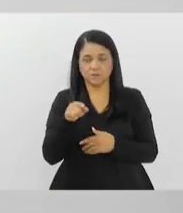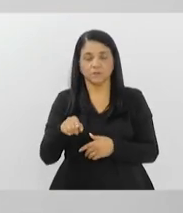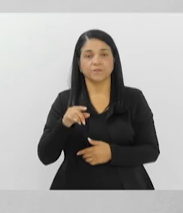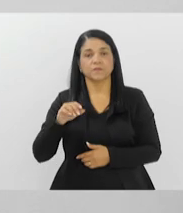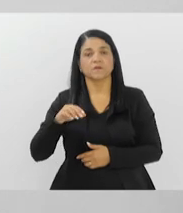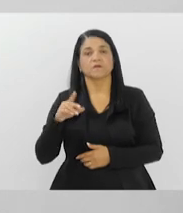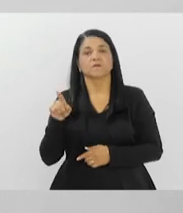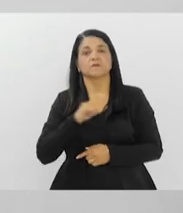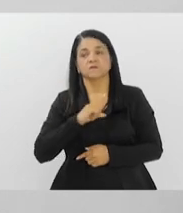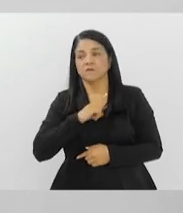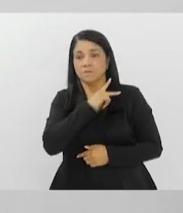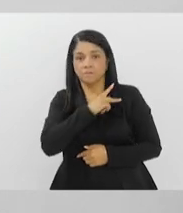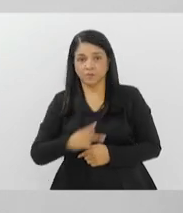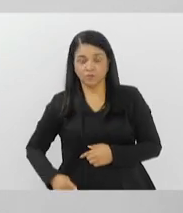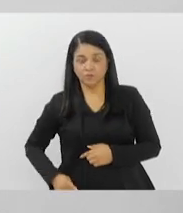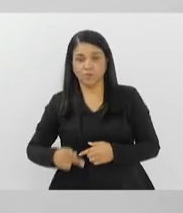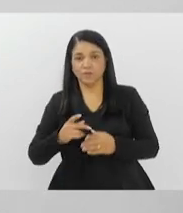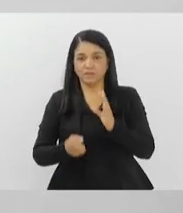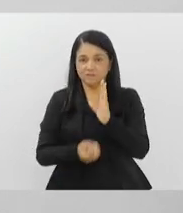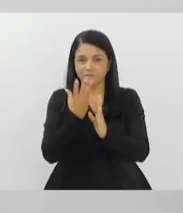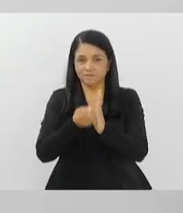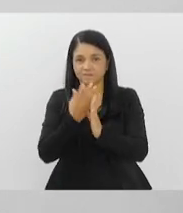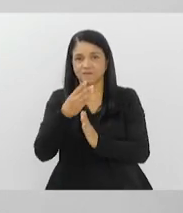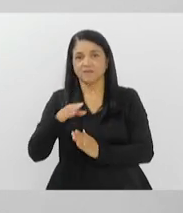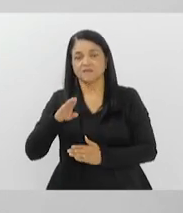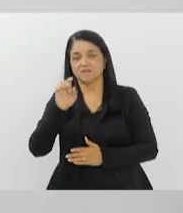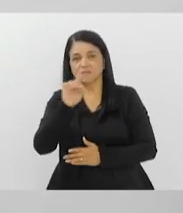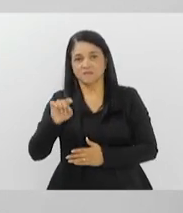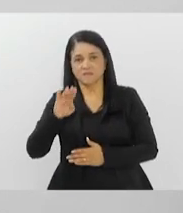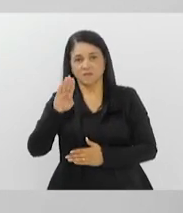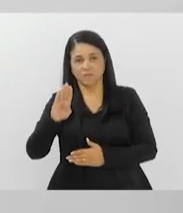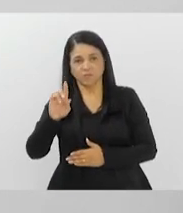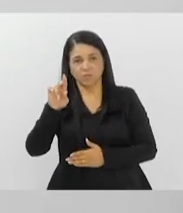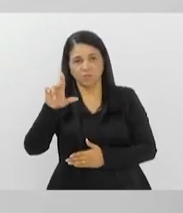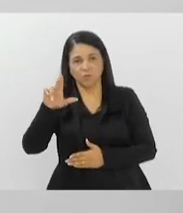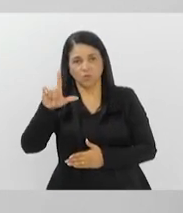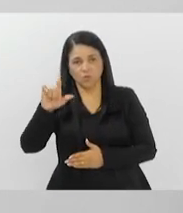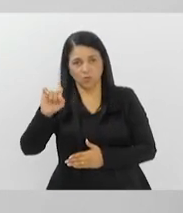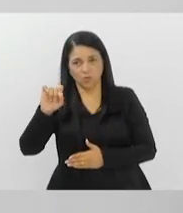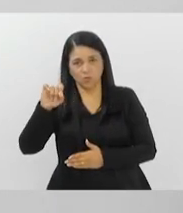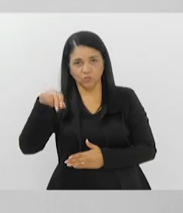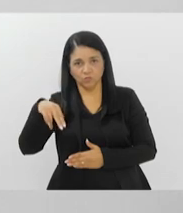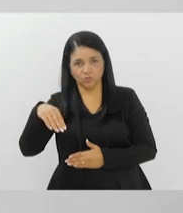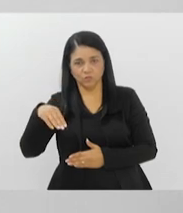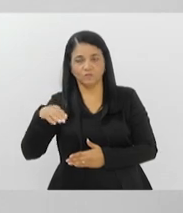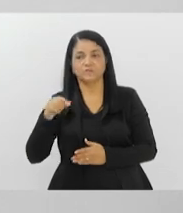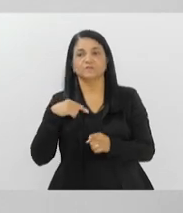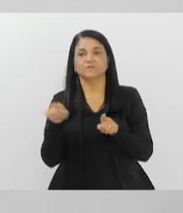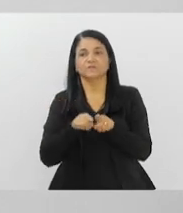da Azebulum. Nádia Araújo, diretora da Estampa Brasil.